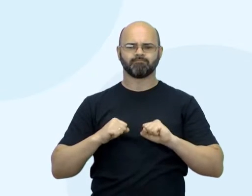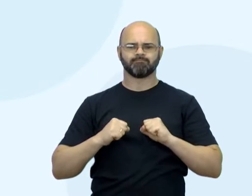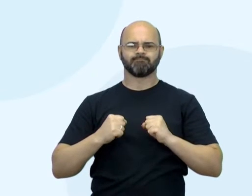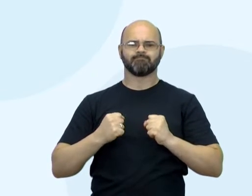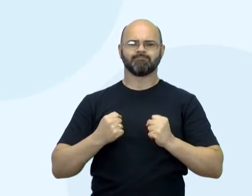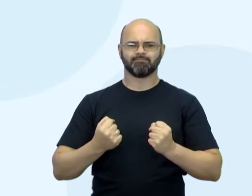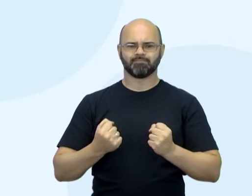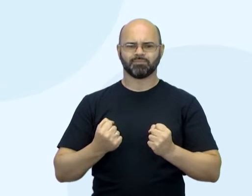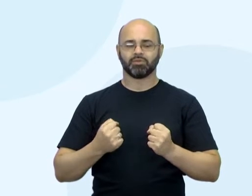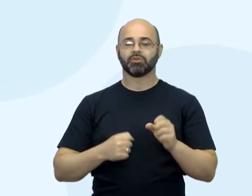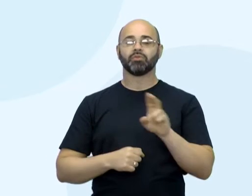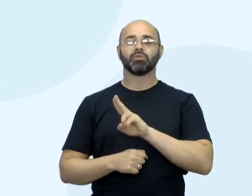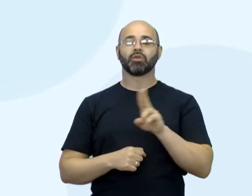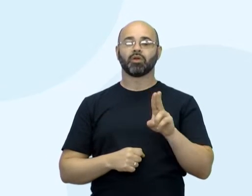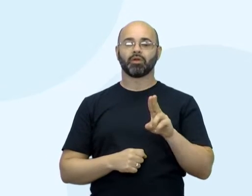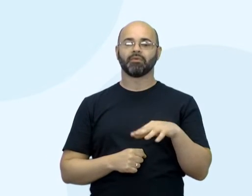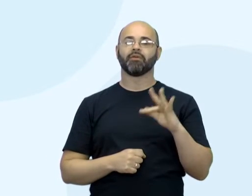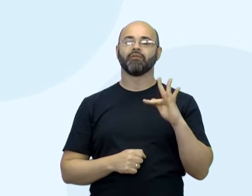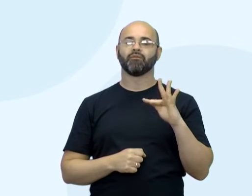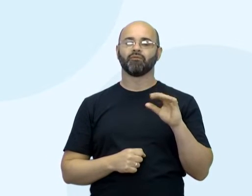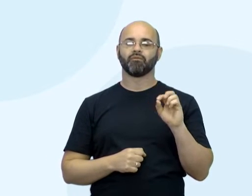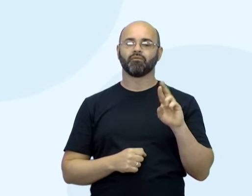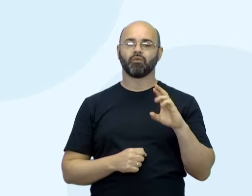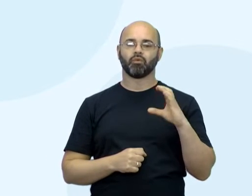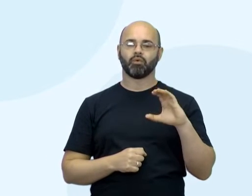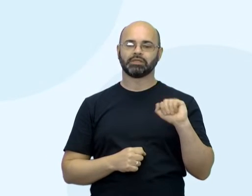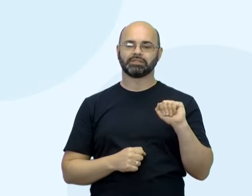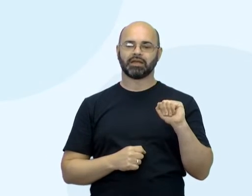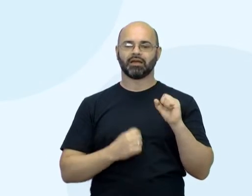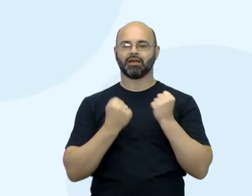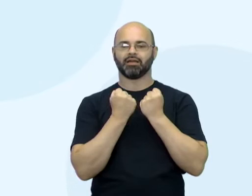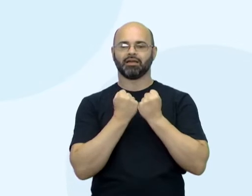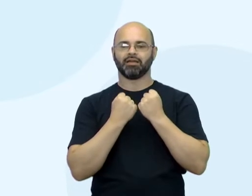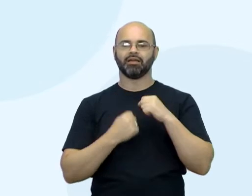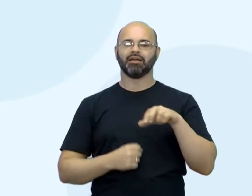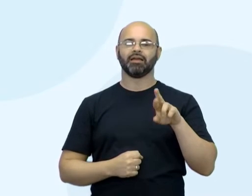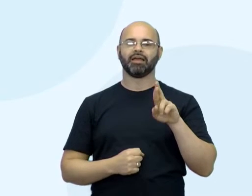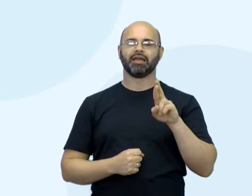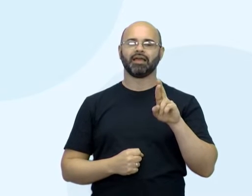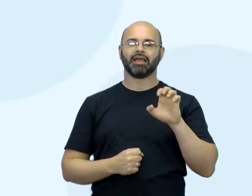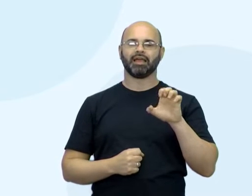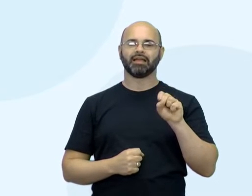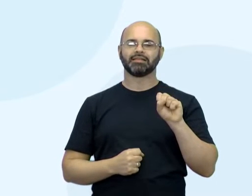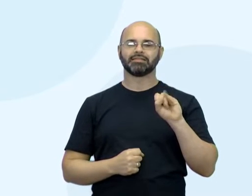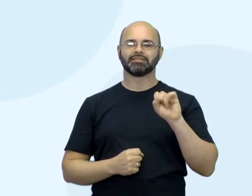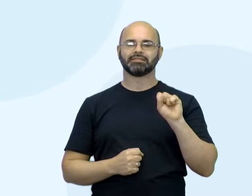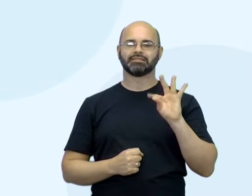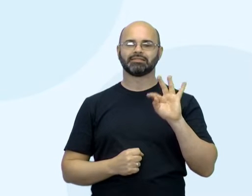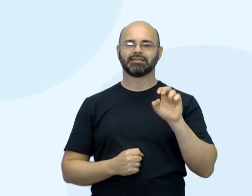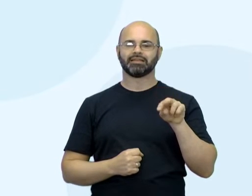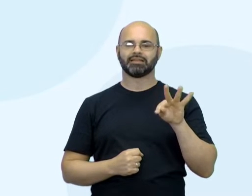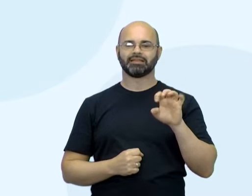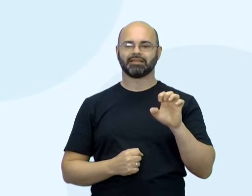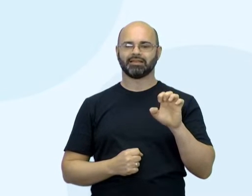portanto, eu chamo de força resistente, mas mais 3 nomes para ir aí para o seu glorioso